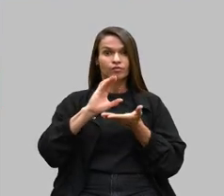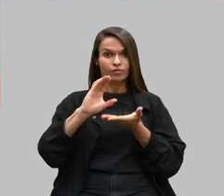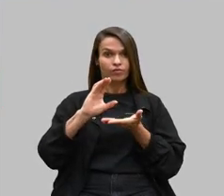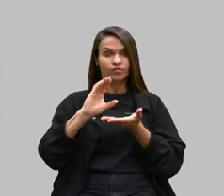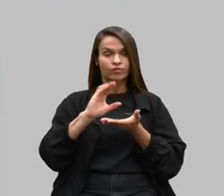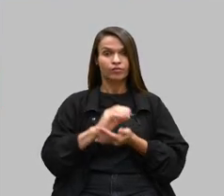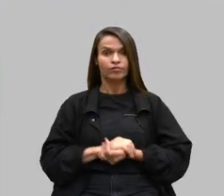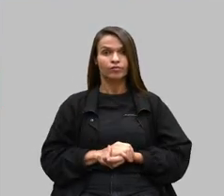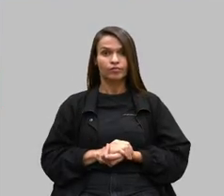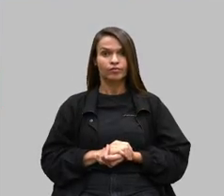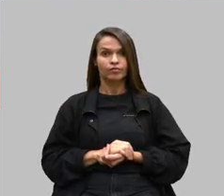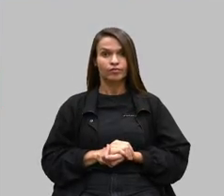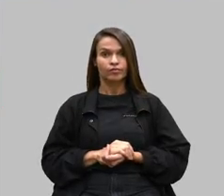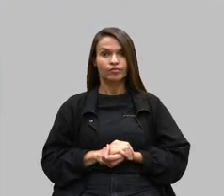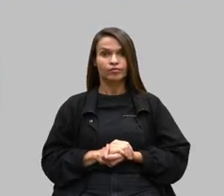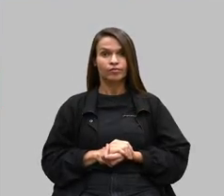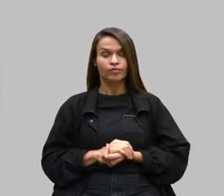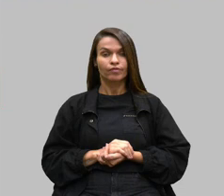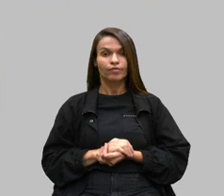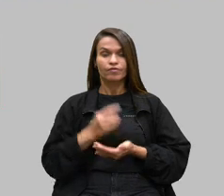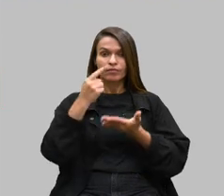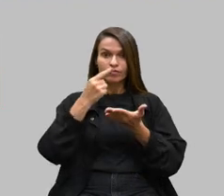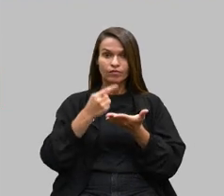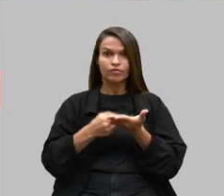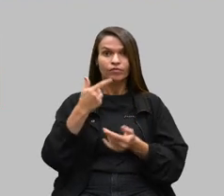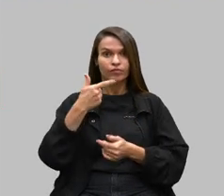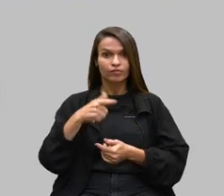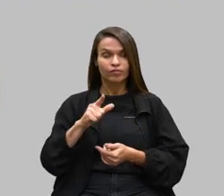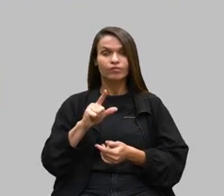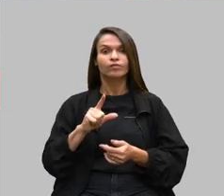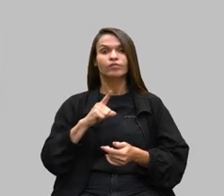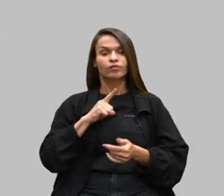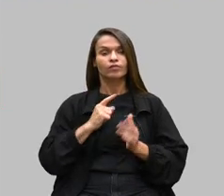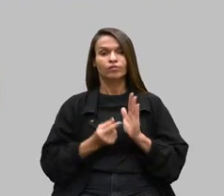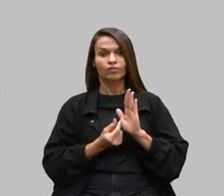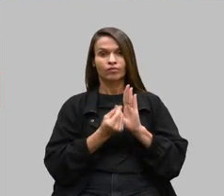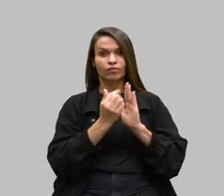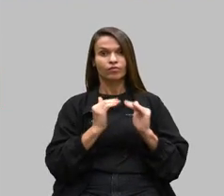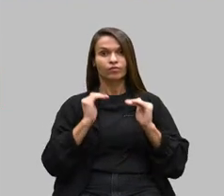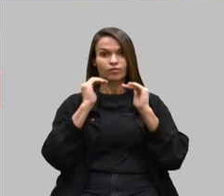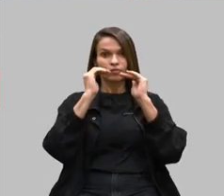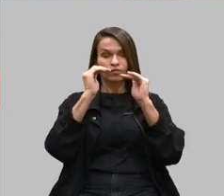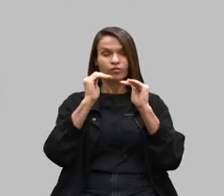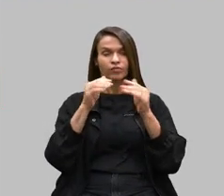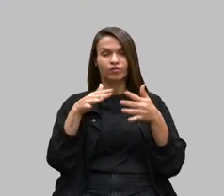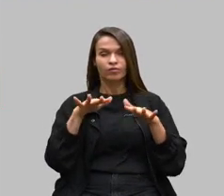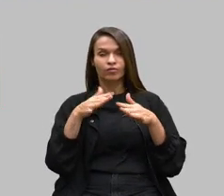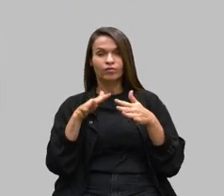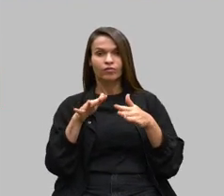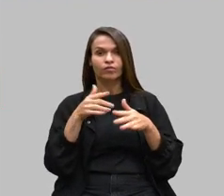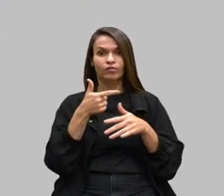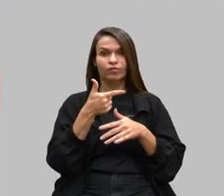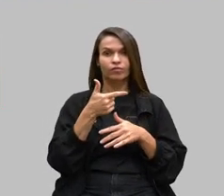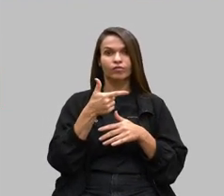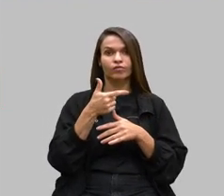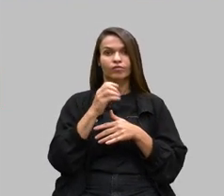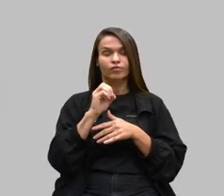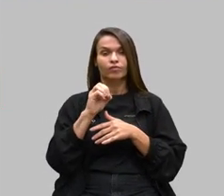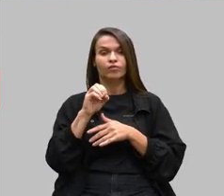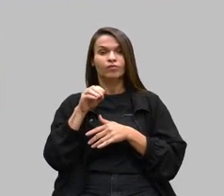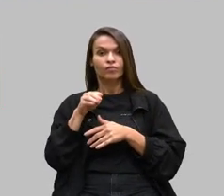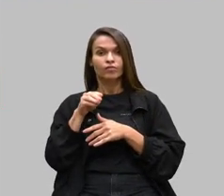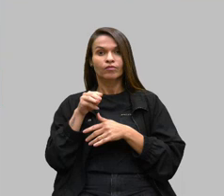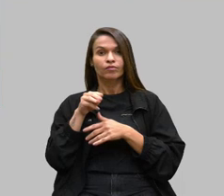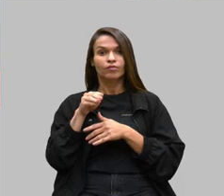investimentos esta repactuação envolve valores elevados estimados em torno de 20 bilhões de